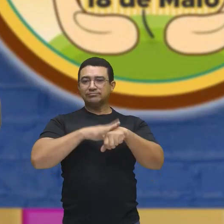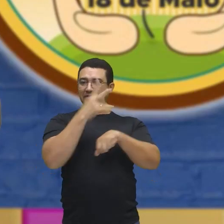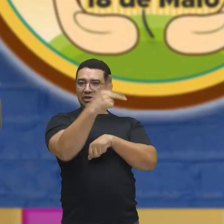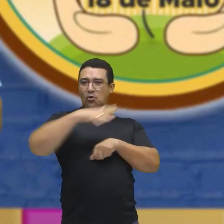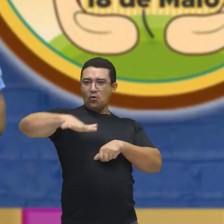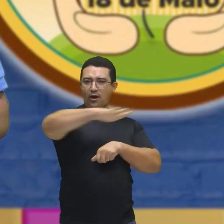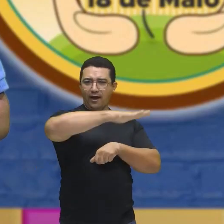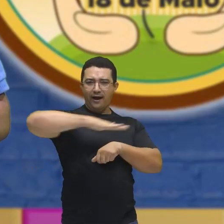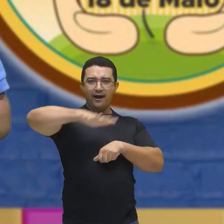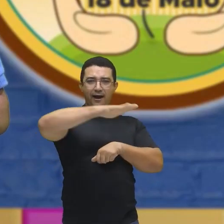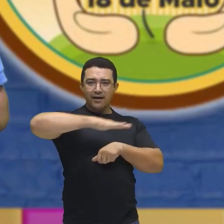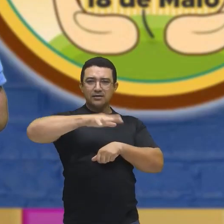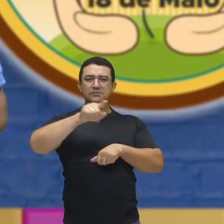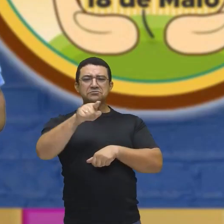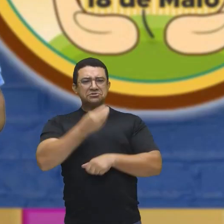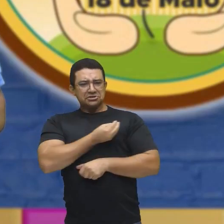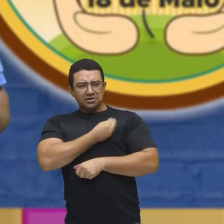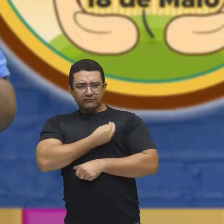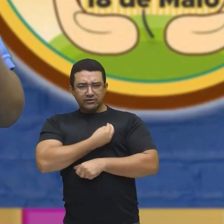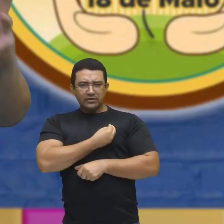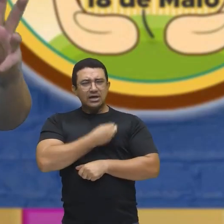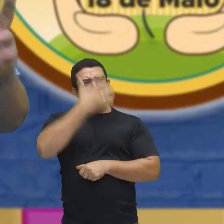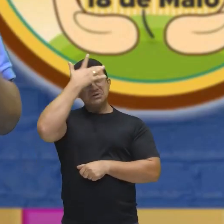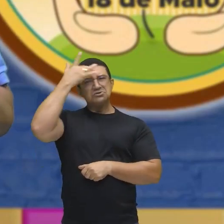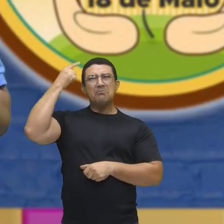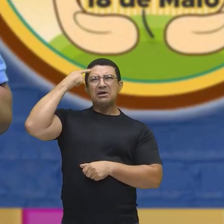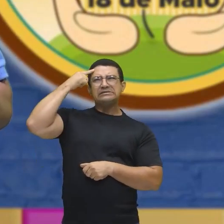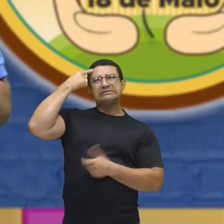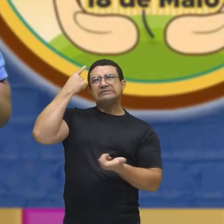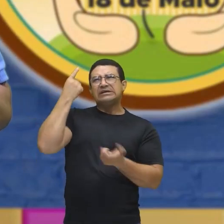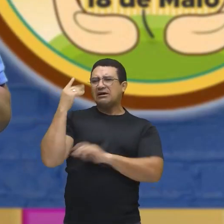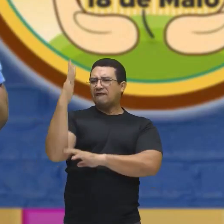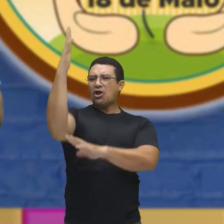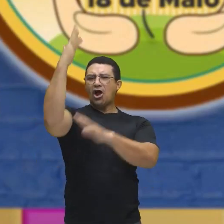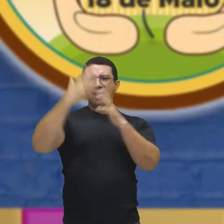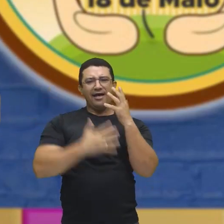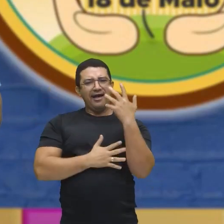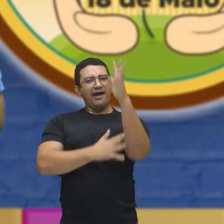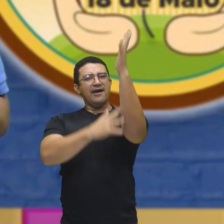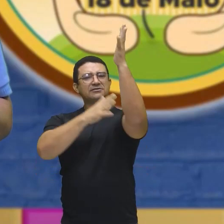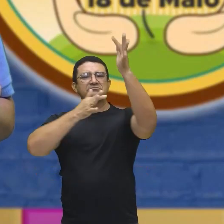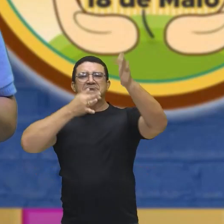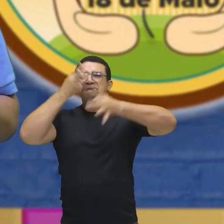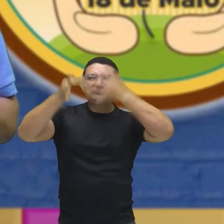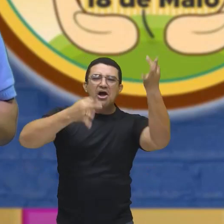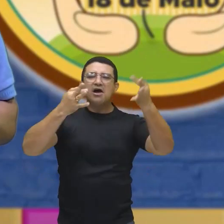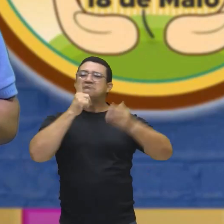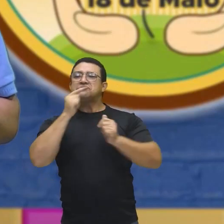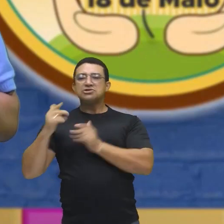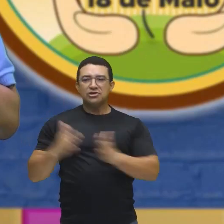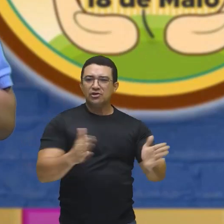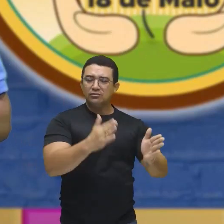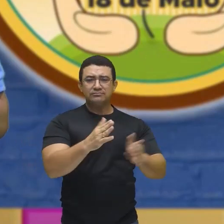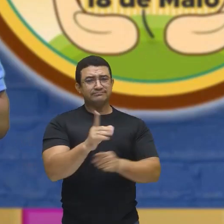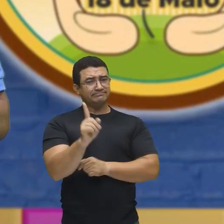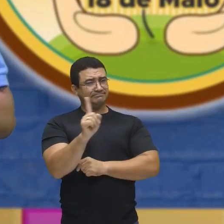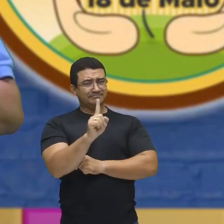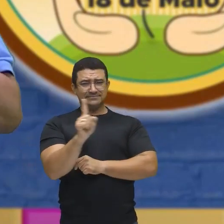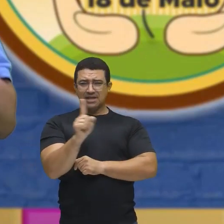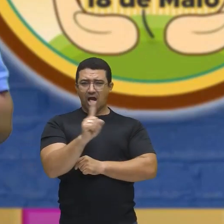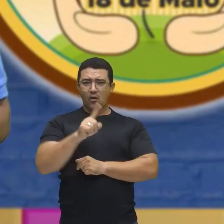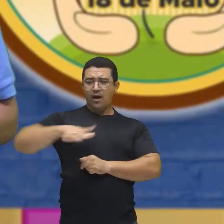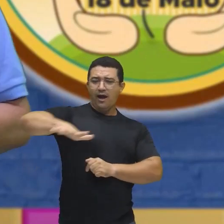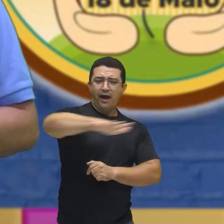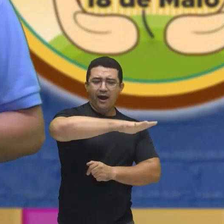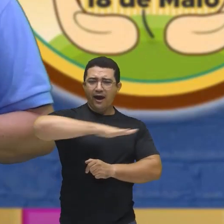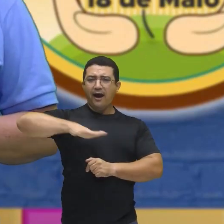muitas pessoas levam para o lado do quê? A floresta, a mata, os rios. Não, o meio ambiente